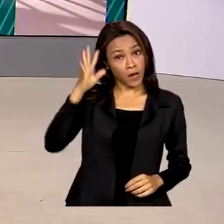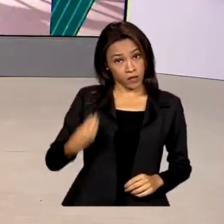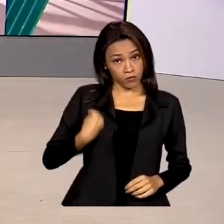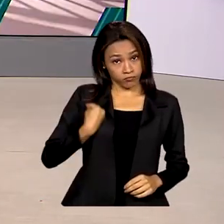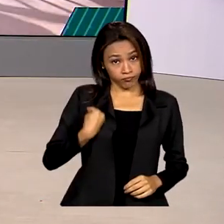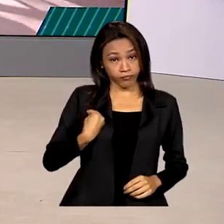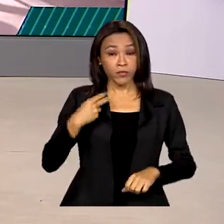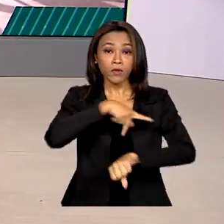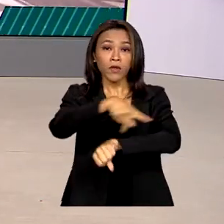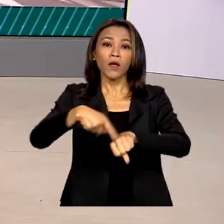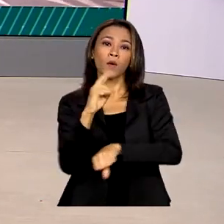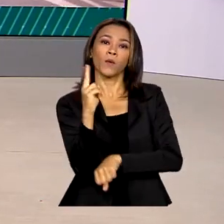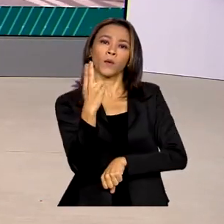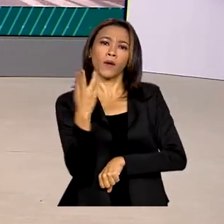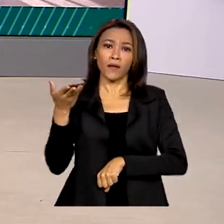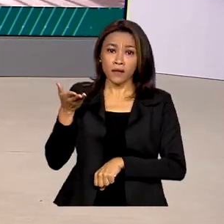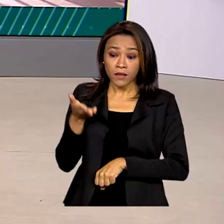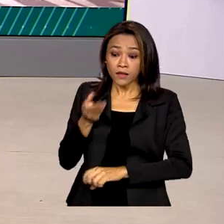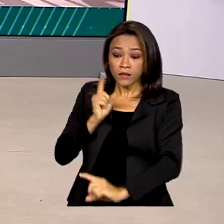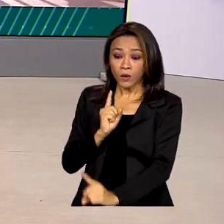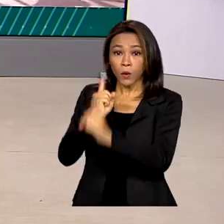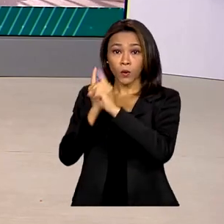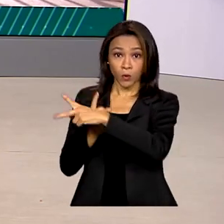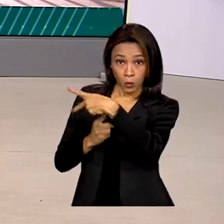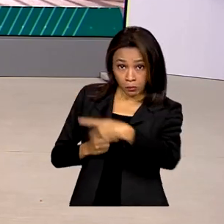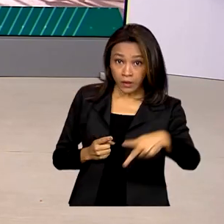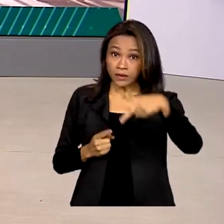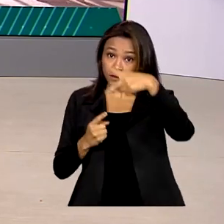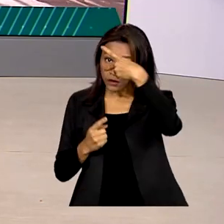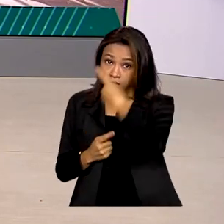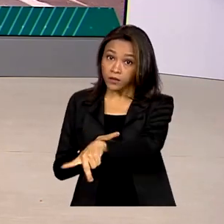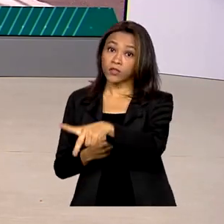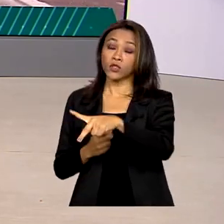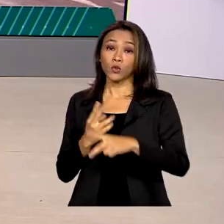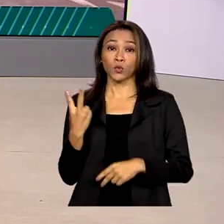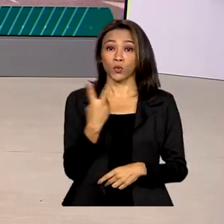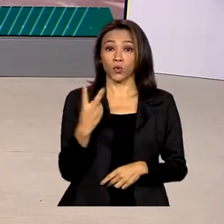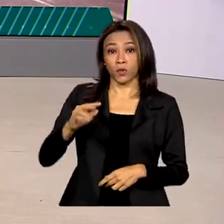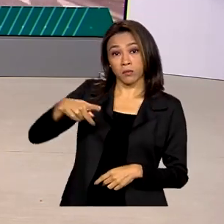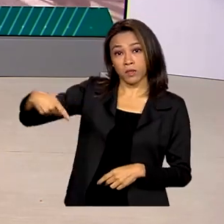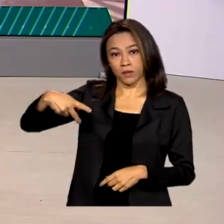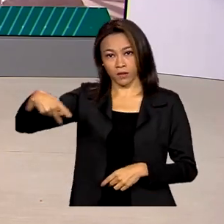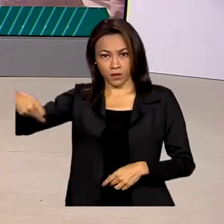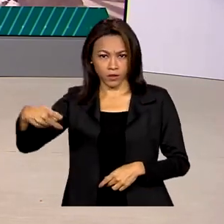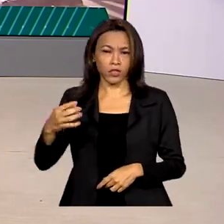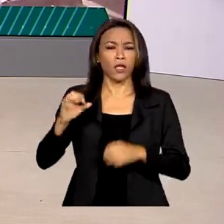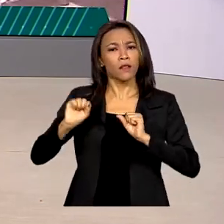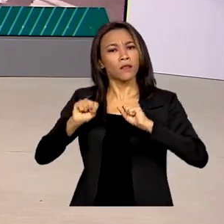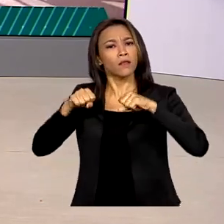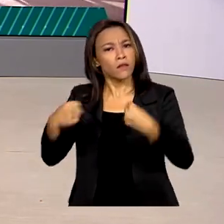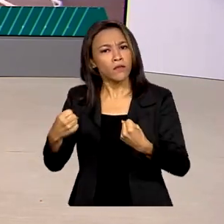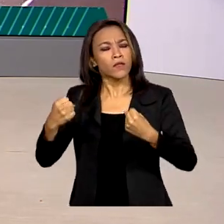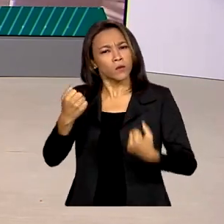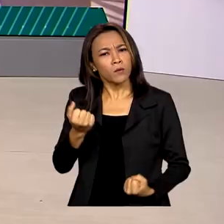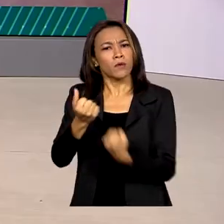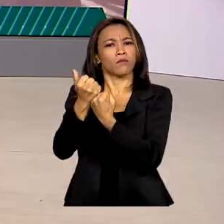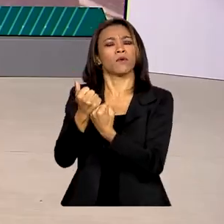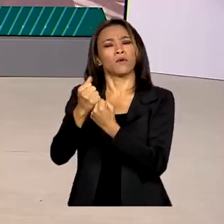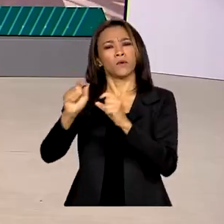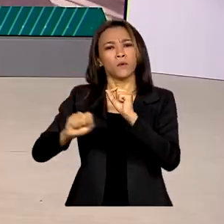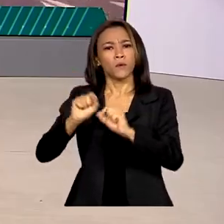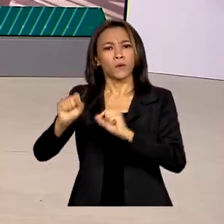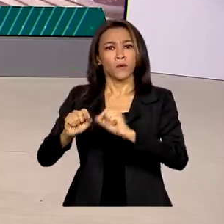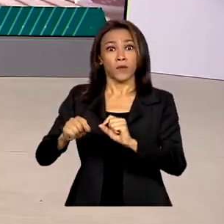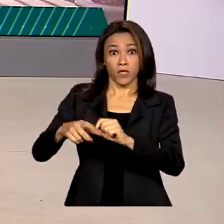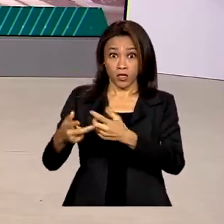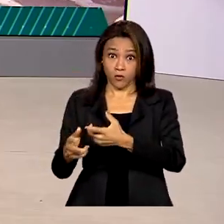Uruguai. No encontro com o presidente uruguaio Lacalle Pou, os dois chefes de Estado defenderam o fortalecimento e a